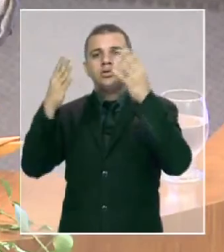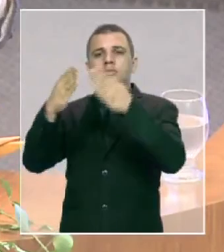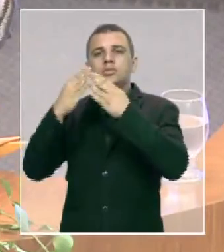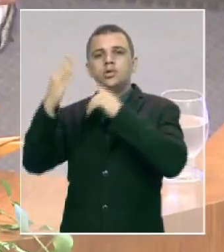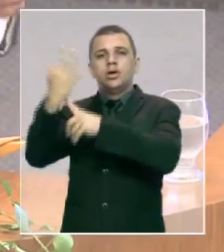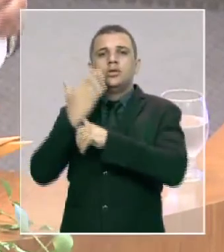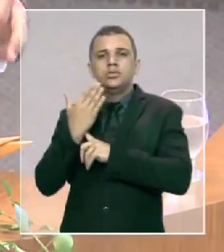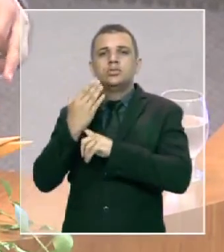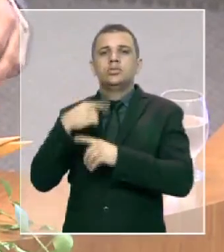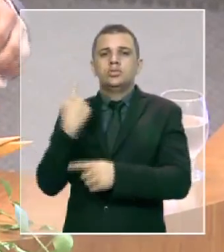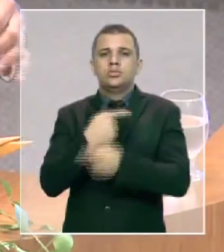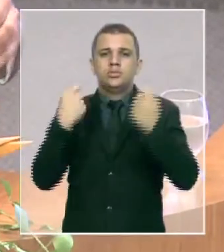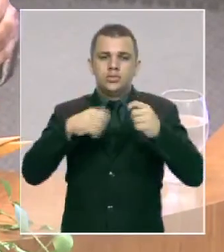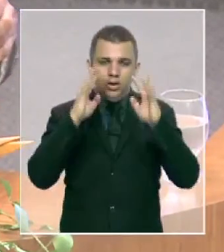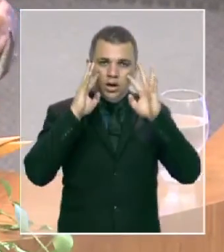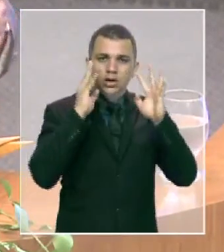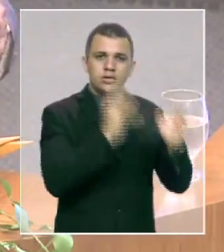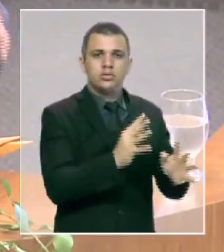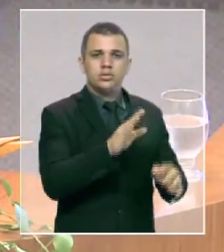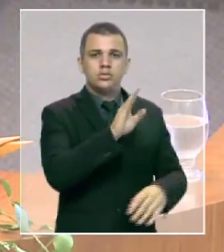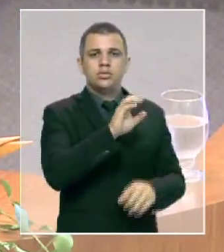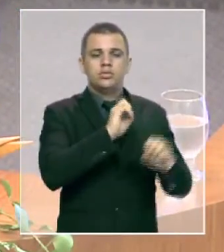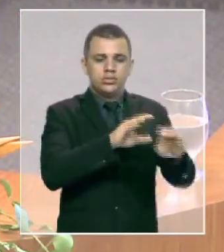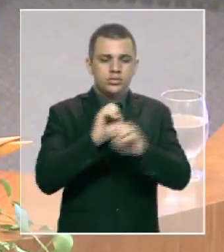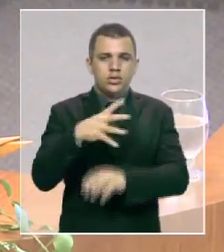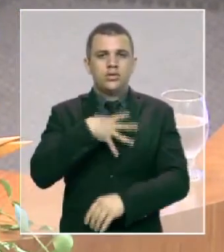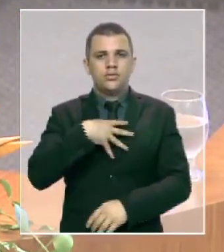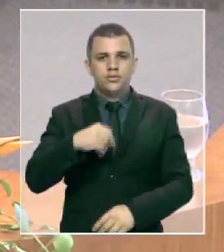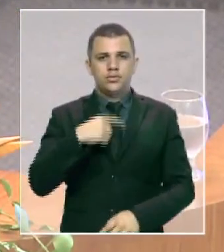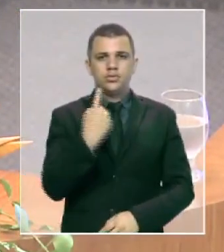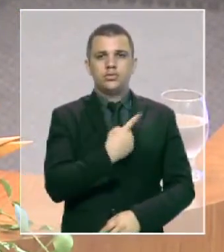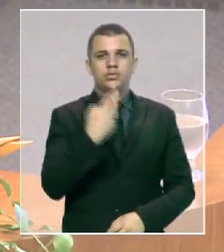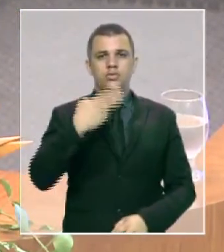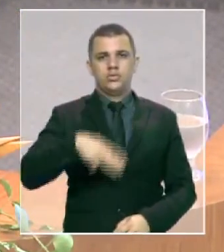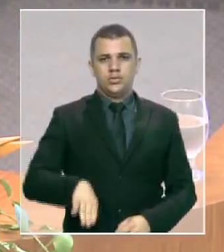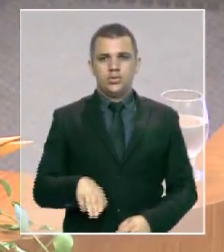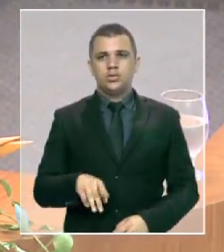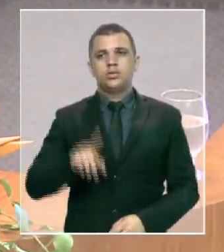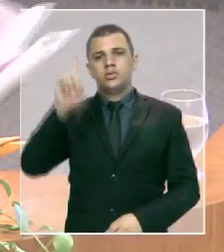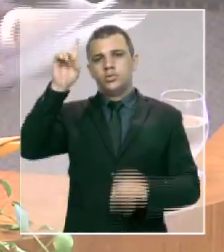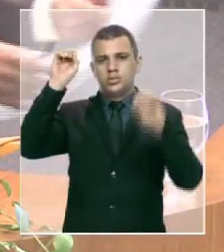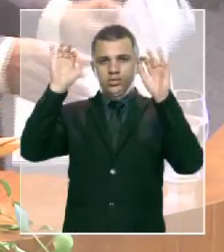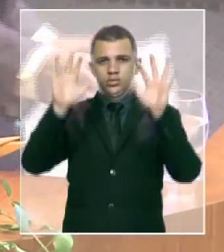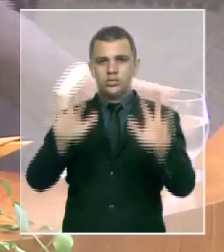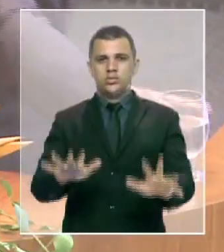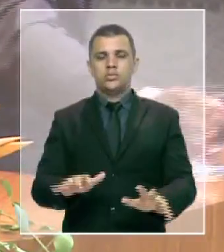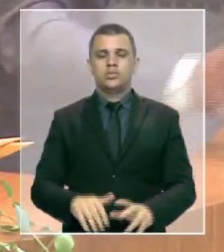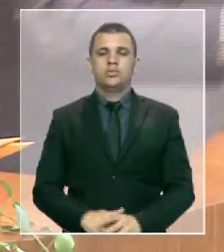atenção à educação dos nossos filhos, dos nossos maranhenses. Que Deus abençoe a todos.